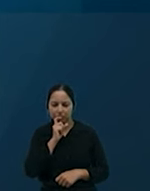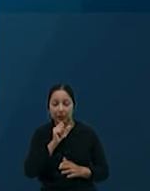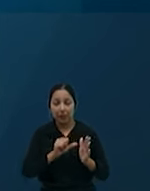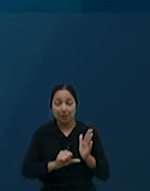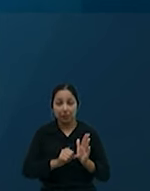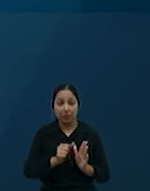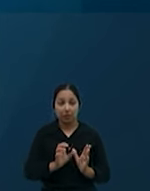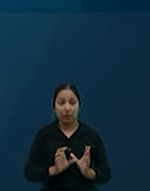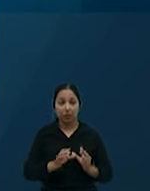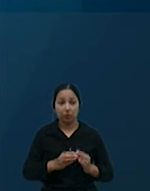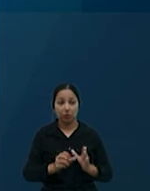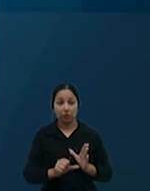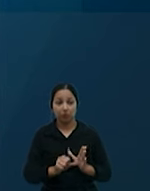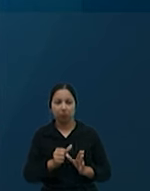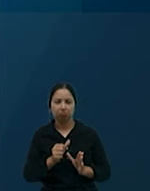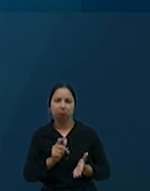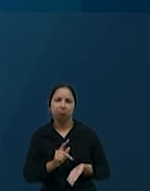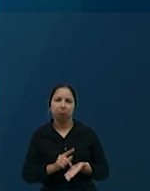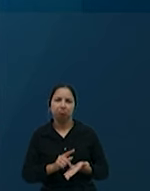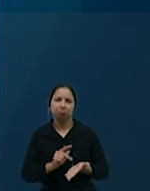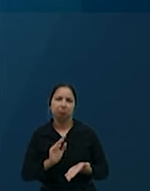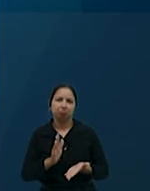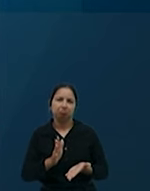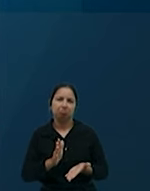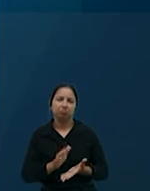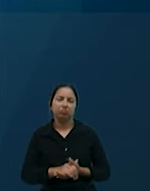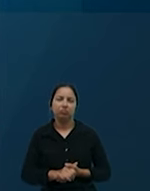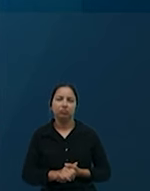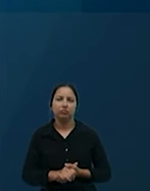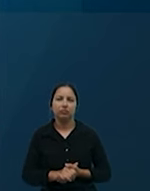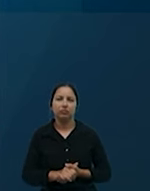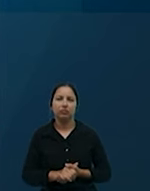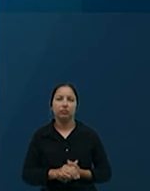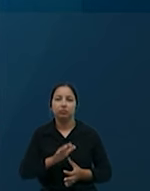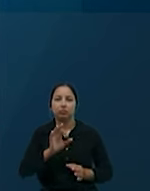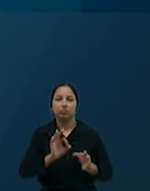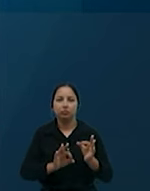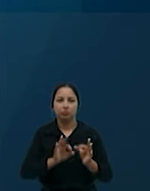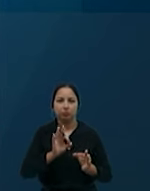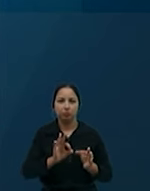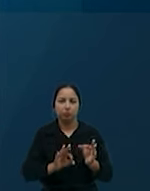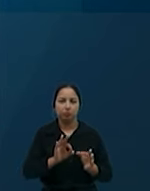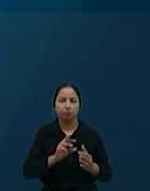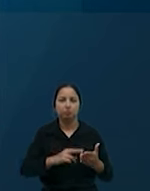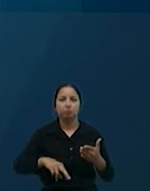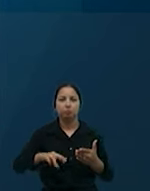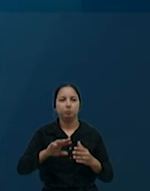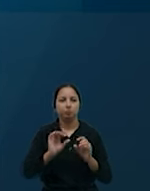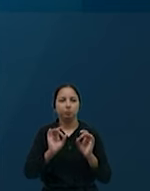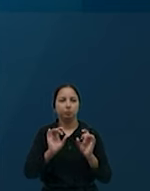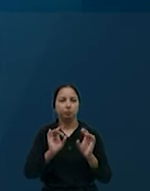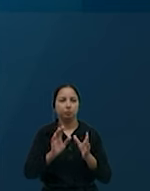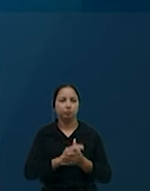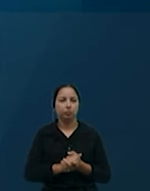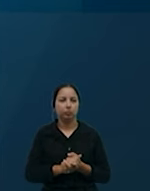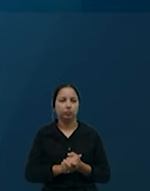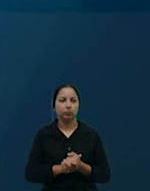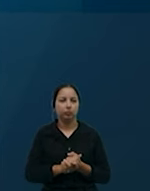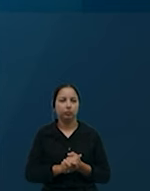sessão, em verdade, também já teve ensejo de julgar recurso especial tirado